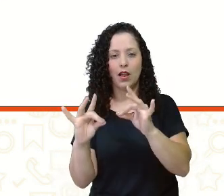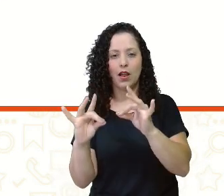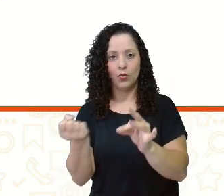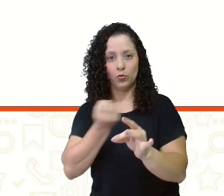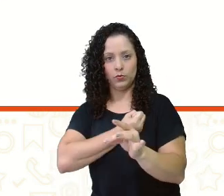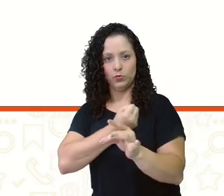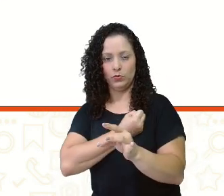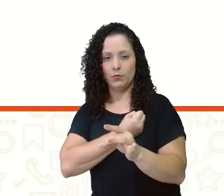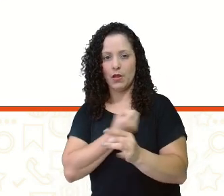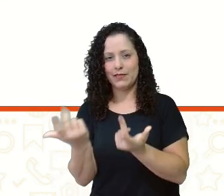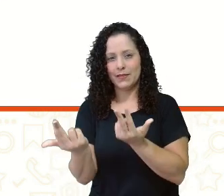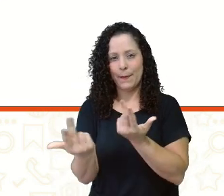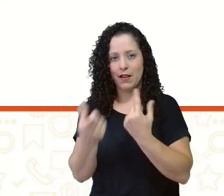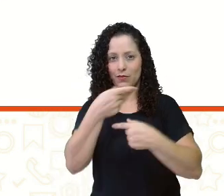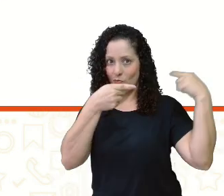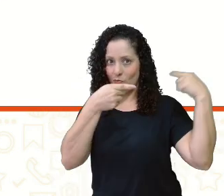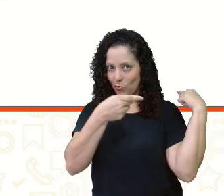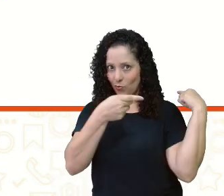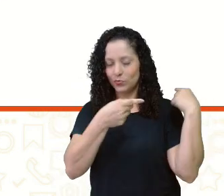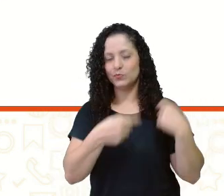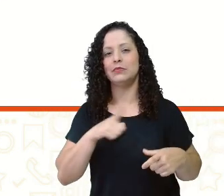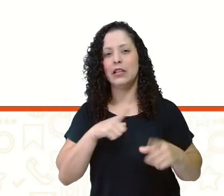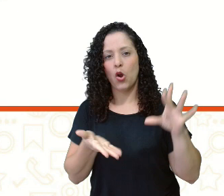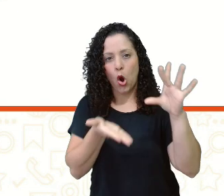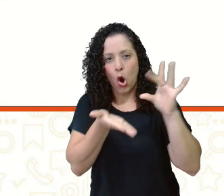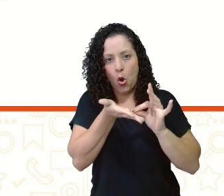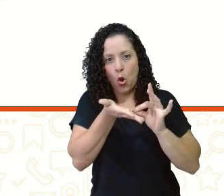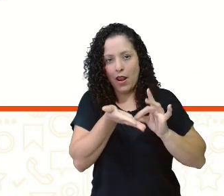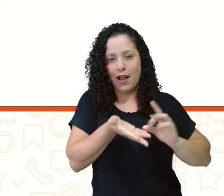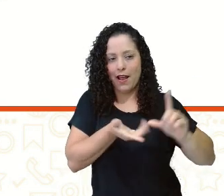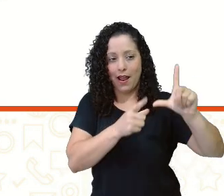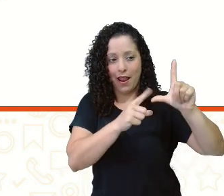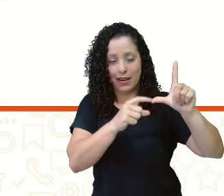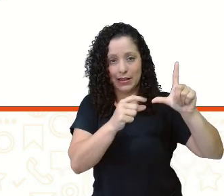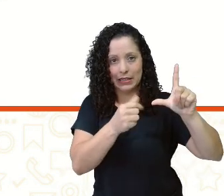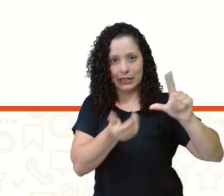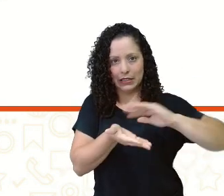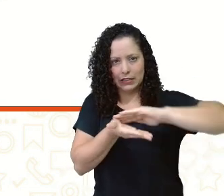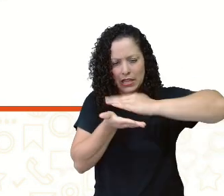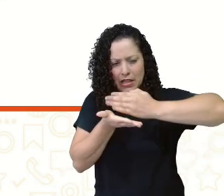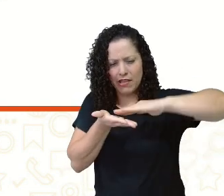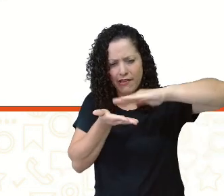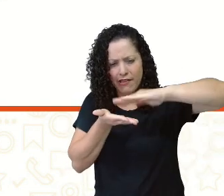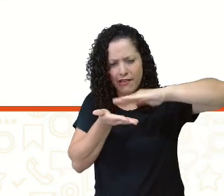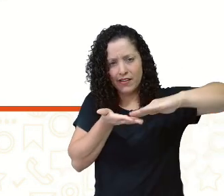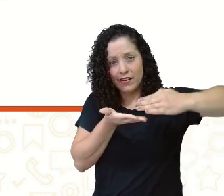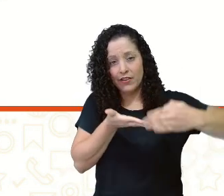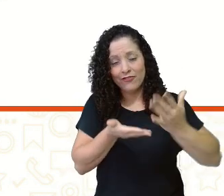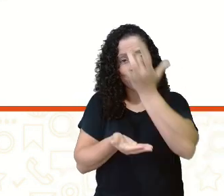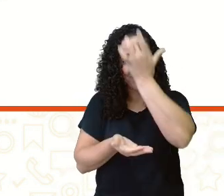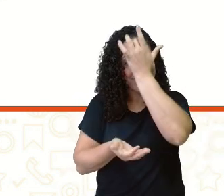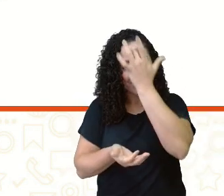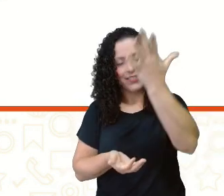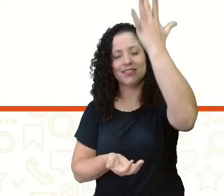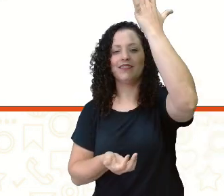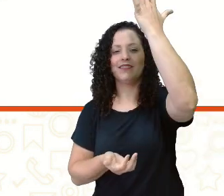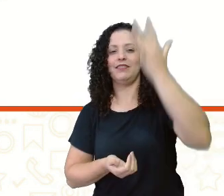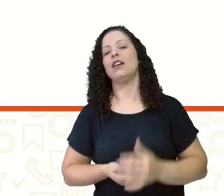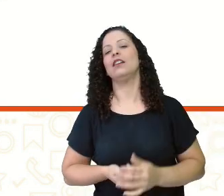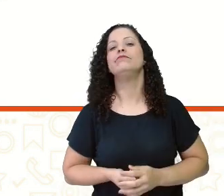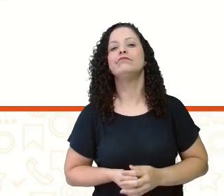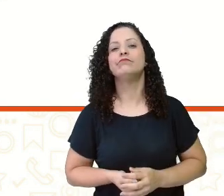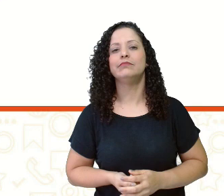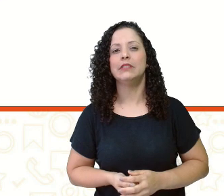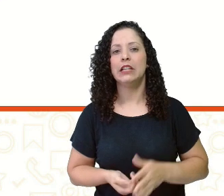aquele que a gente viu, né? Colar na parte externa a letra, que pode ser em relevo, o ideal que seja em relevo para facilitar também. E aí